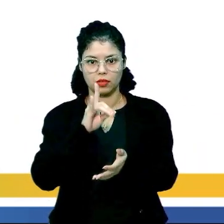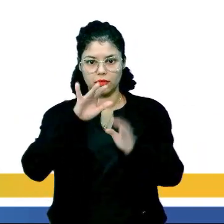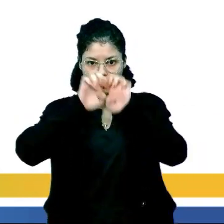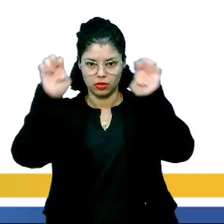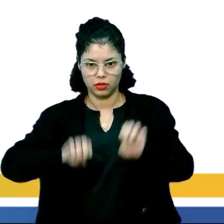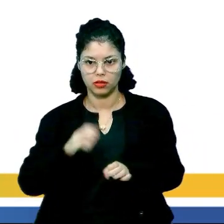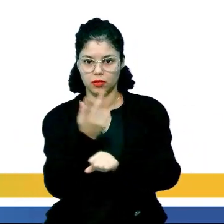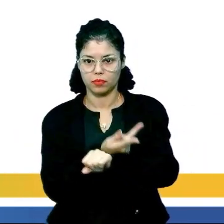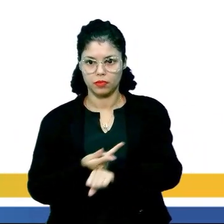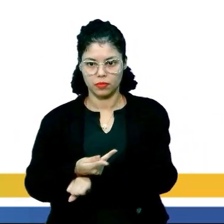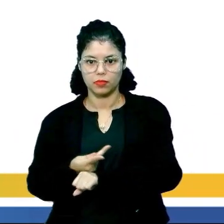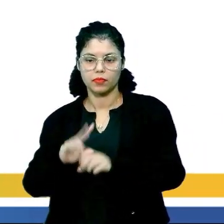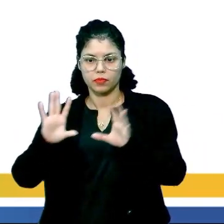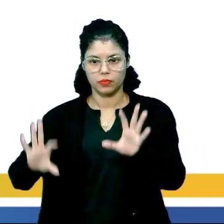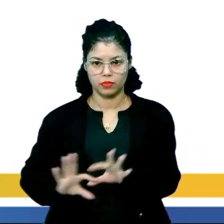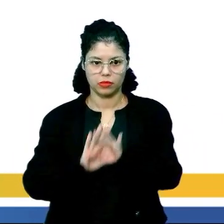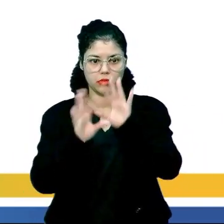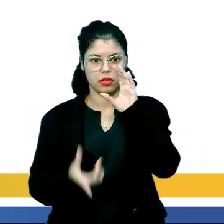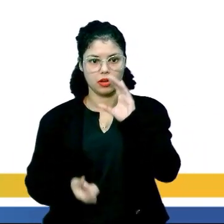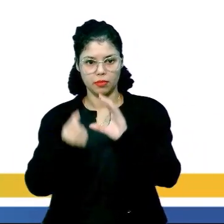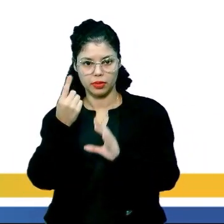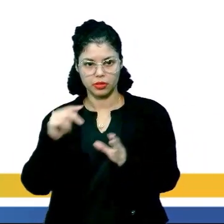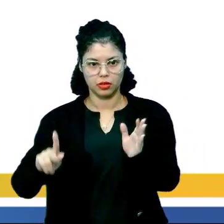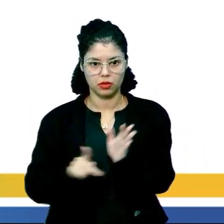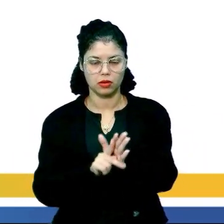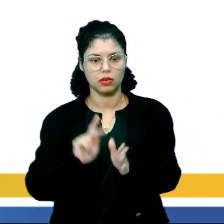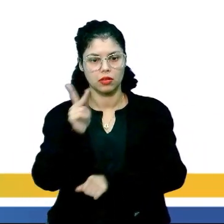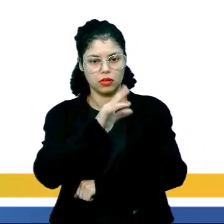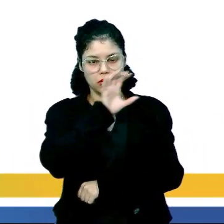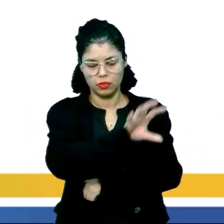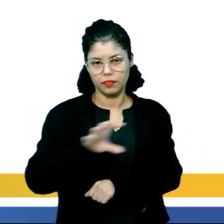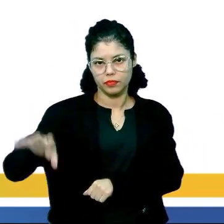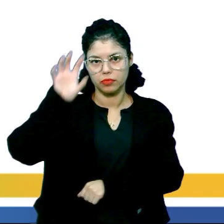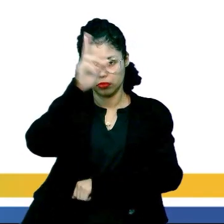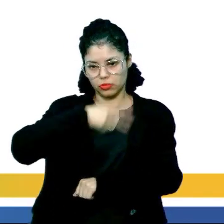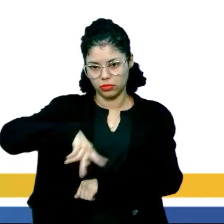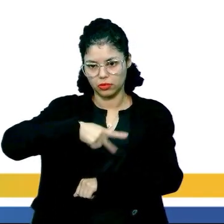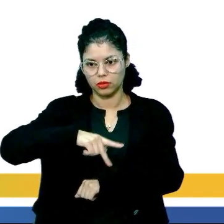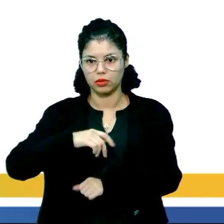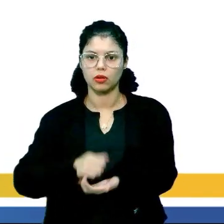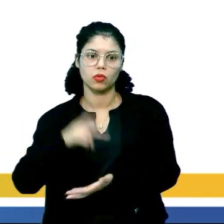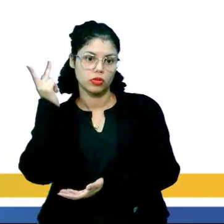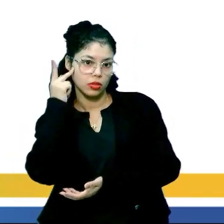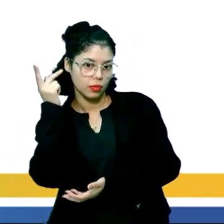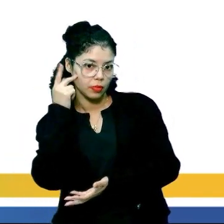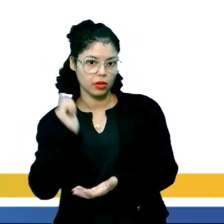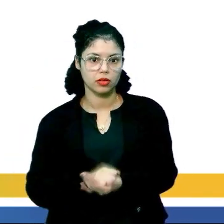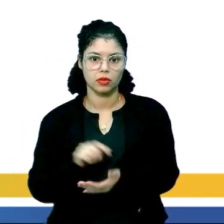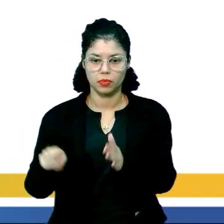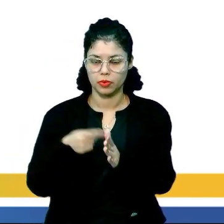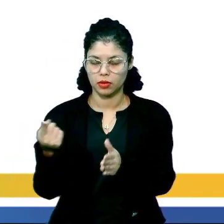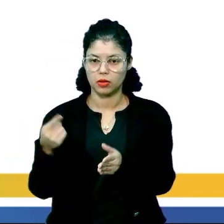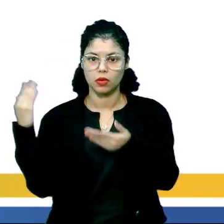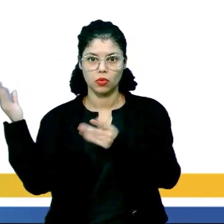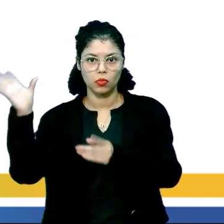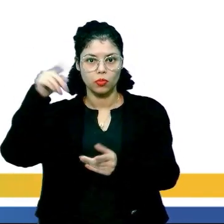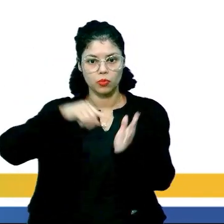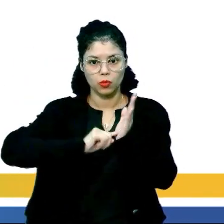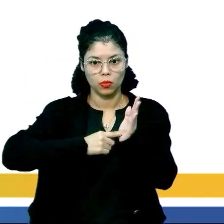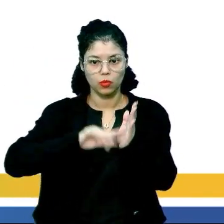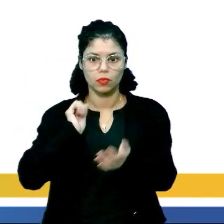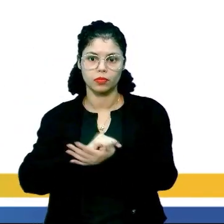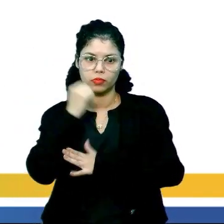irão procurar interligar o país à capital. São Paulo continuou sendo o principal baluarte